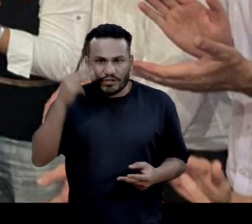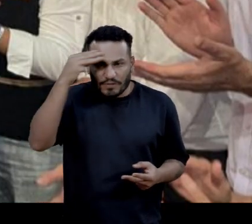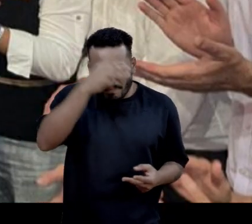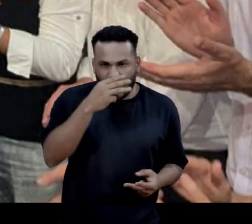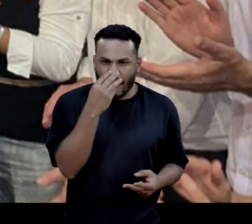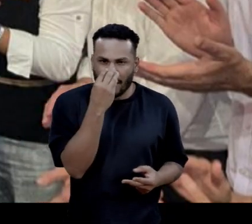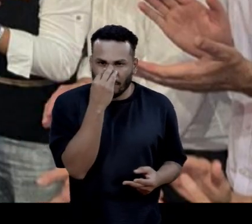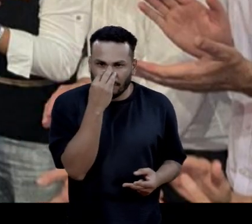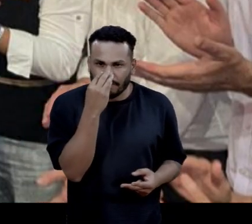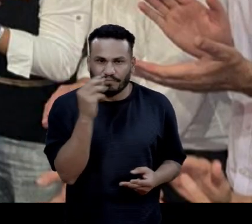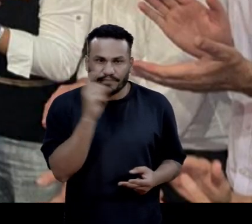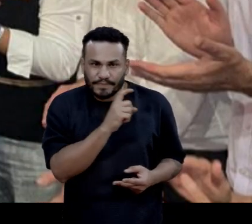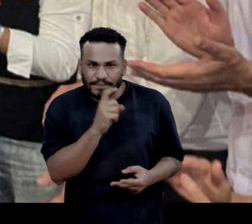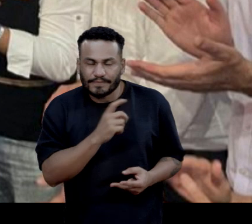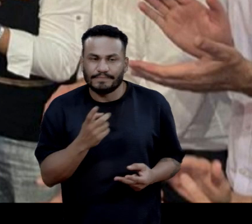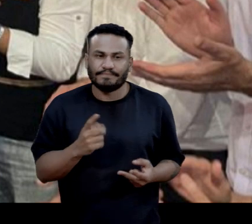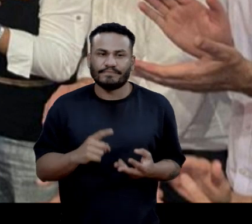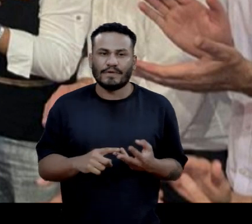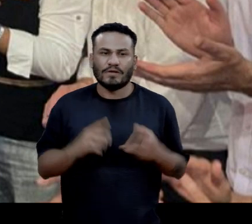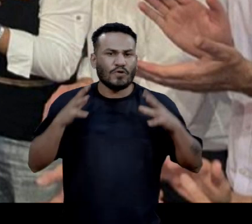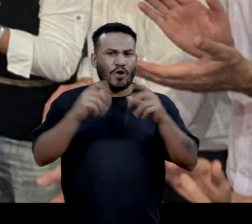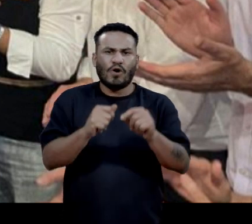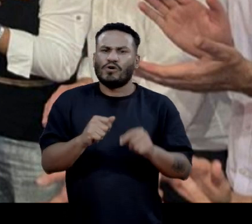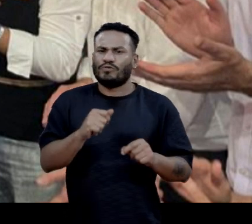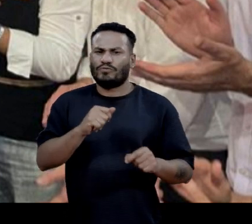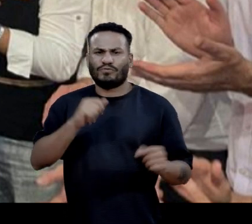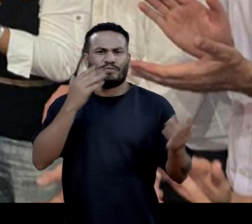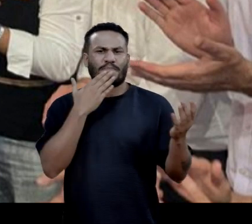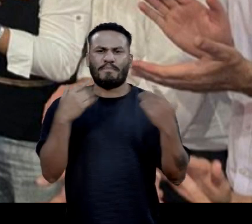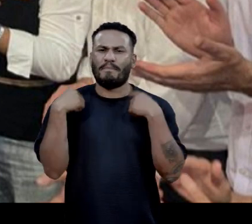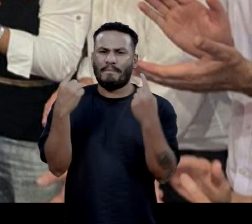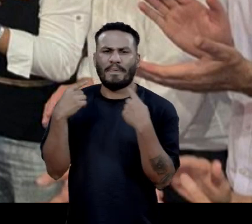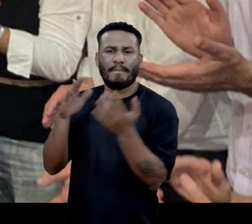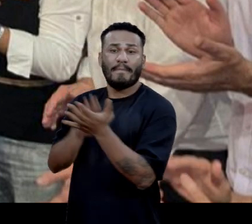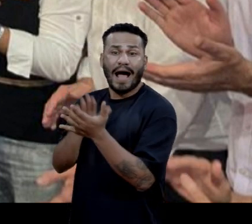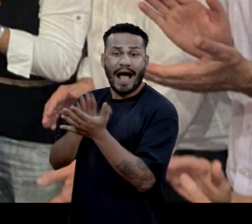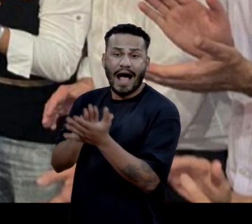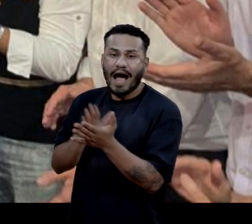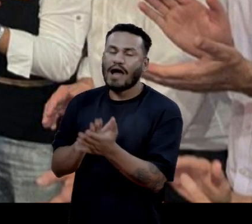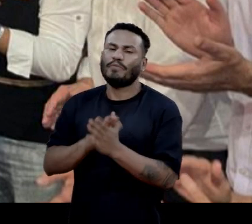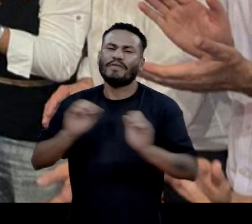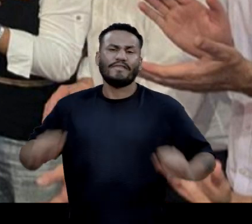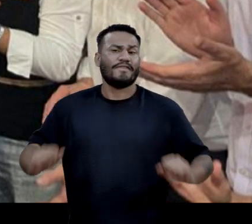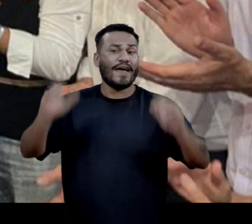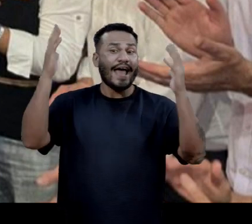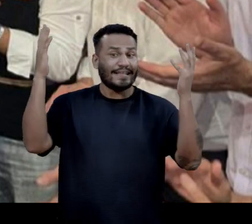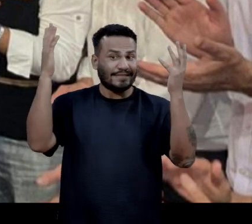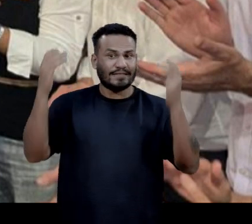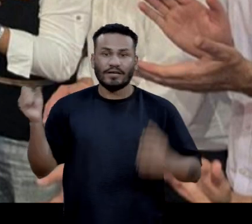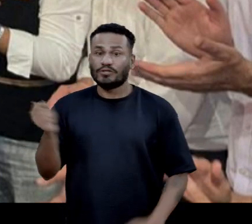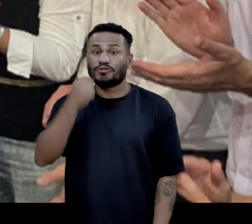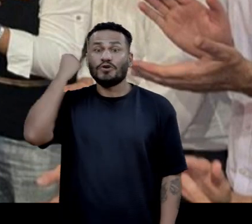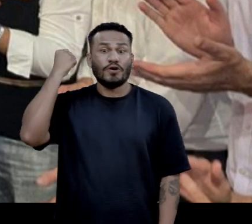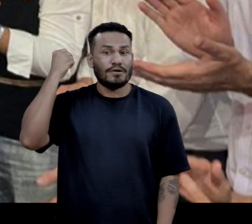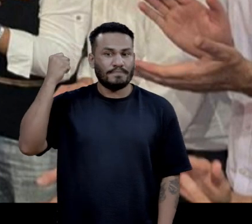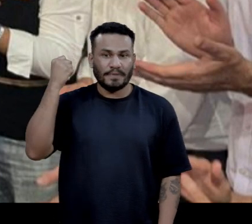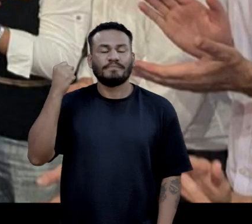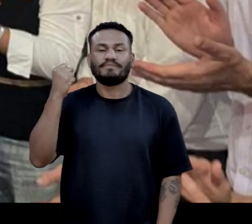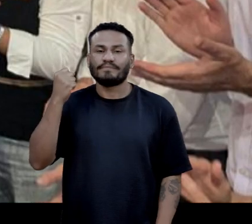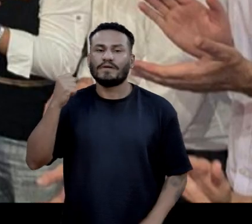com a placa, todo mundo em cima da placa, batendo palma, fazendo uma festa, tomando chopp